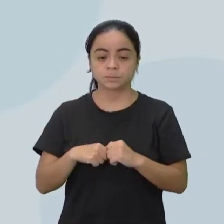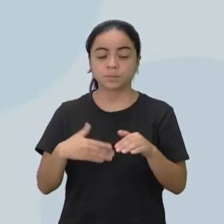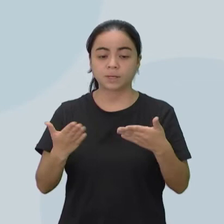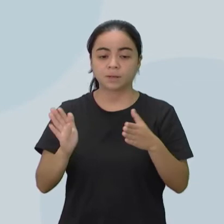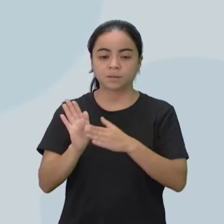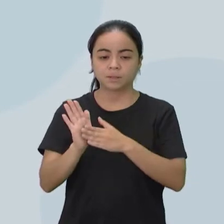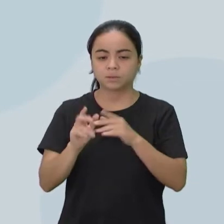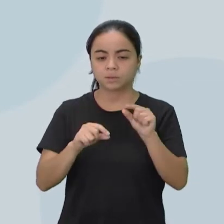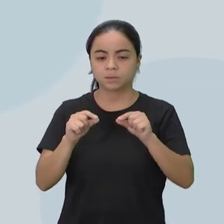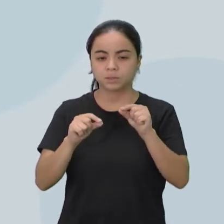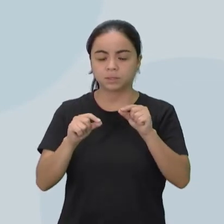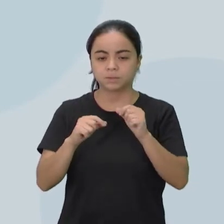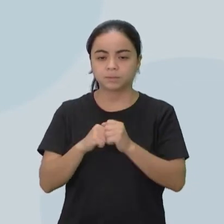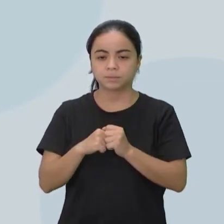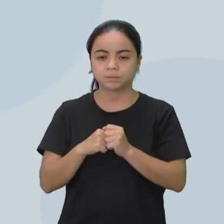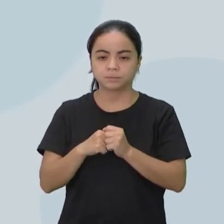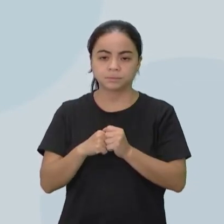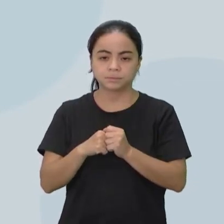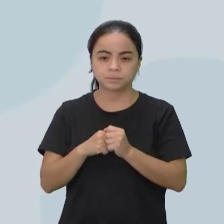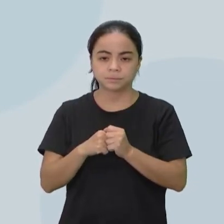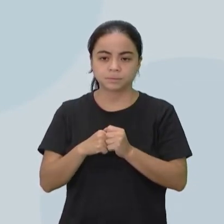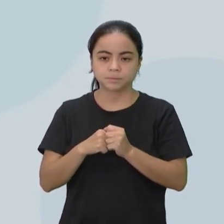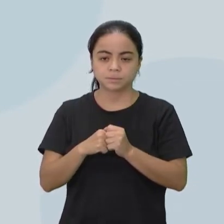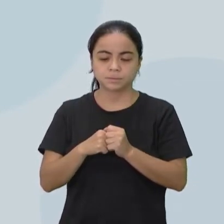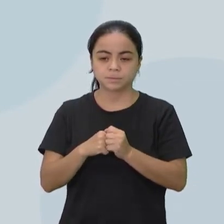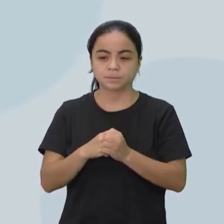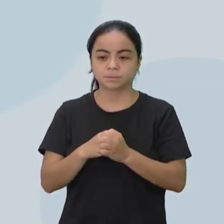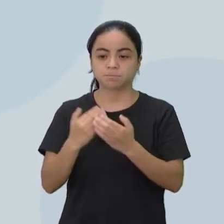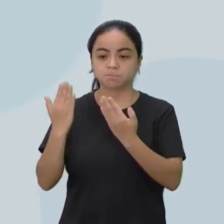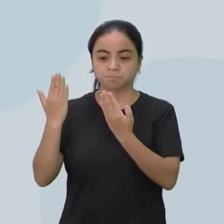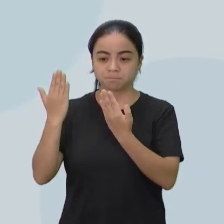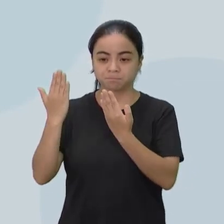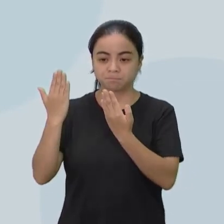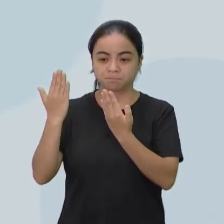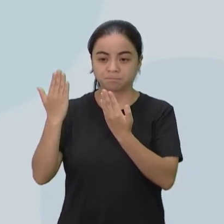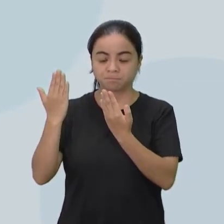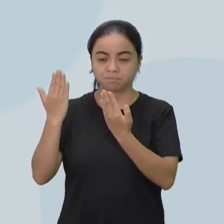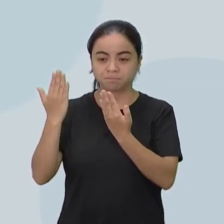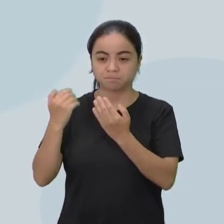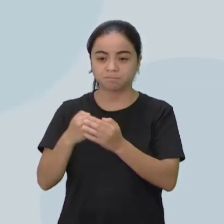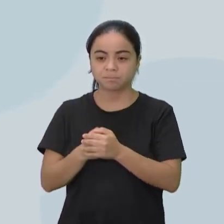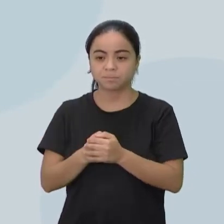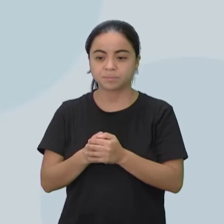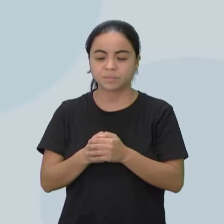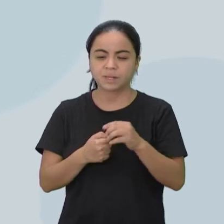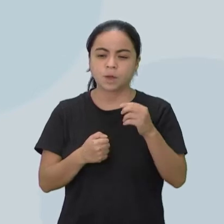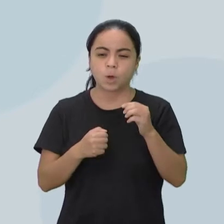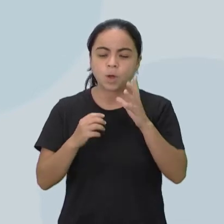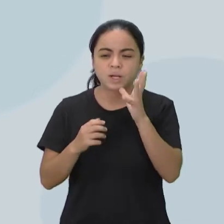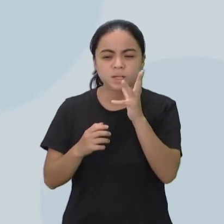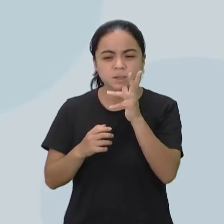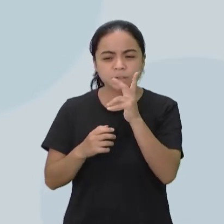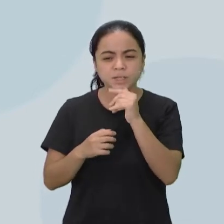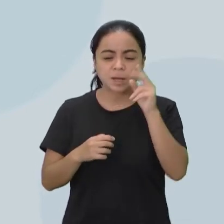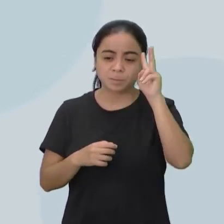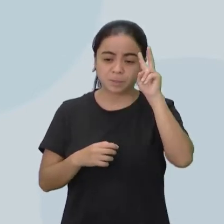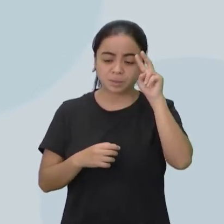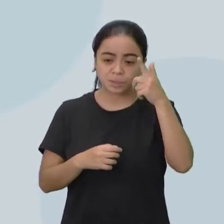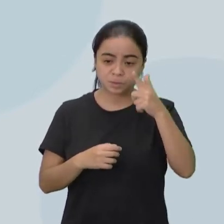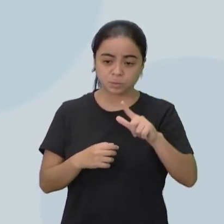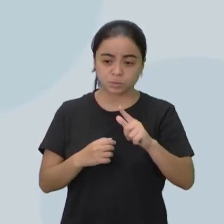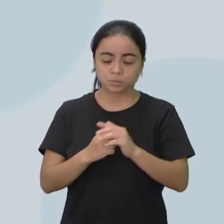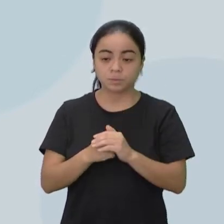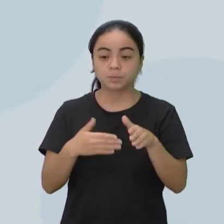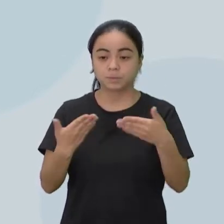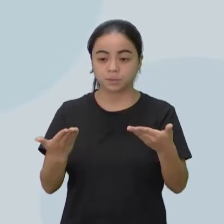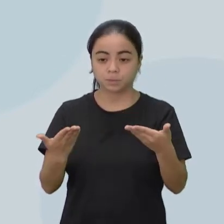fazer? Dividir, né? 100 dividido por 9,6. Eu vou fazer devagarzinho para vocês se lembrarem como que a gente faz isso, né?